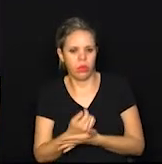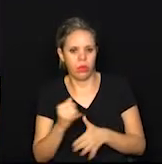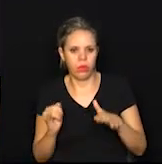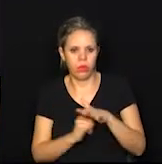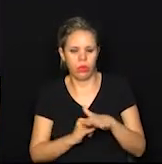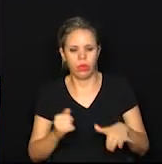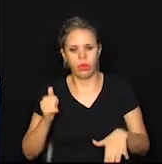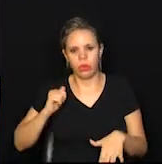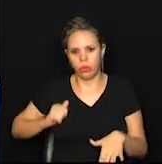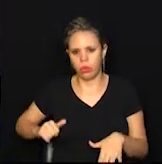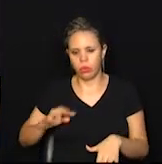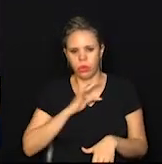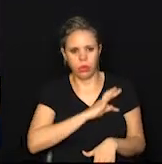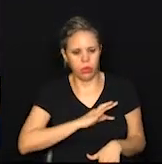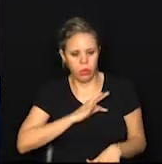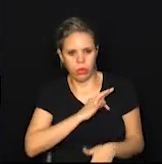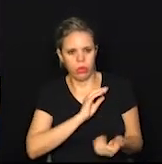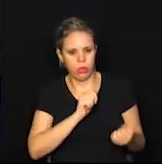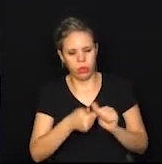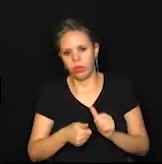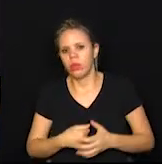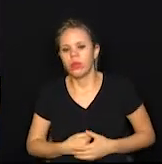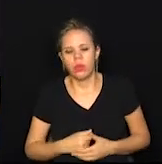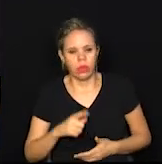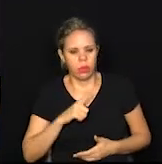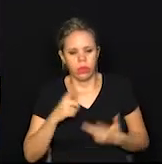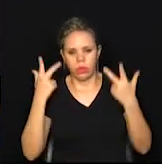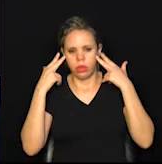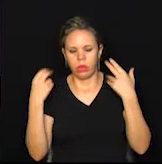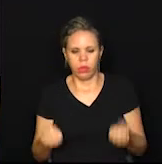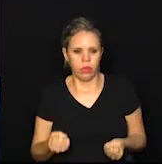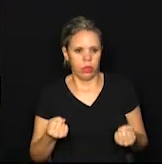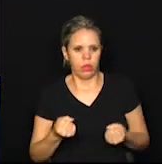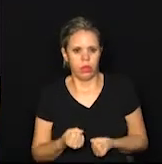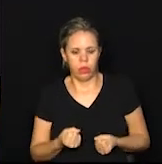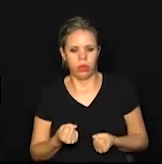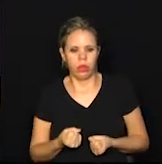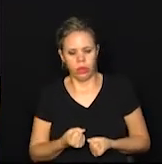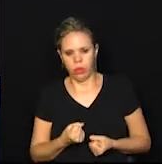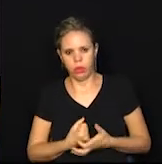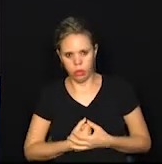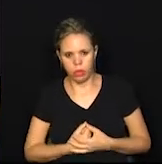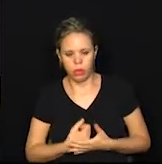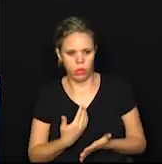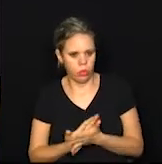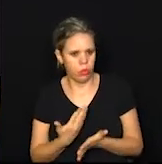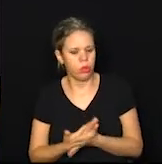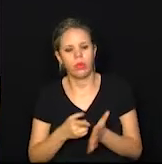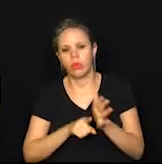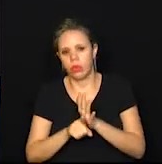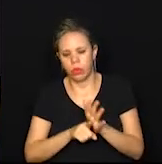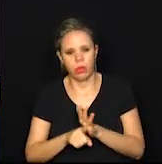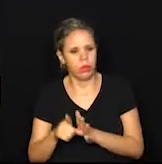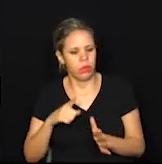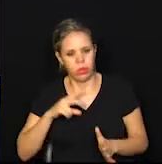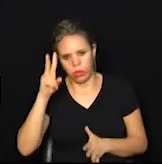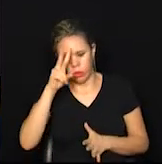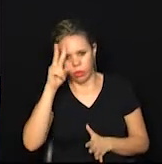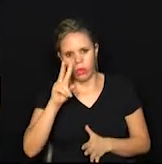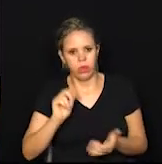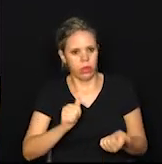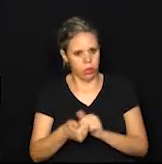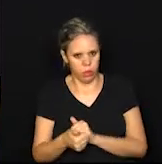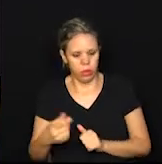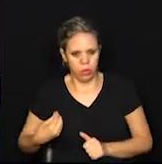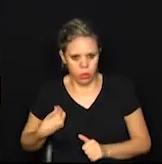Bolsa Técnico e o Bolsa Atleta. Tem a normatização que a gente está sendo estudado, tem que lembrar que sempre tem um atleta,